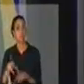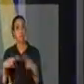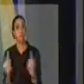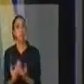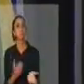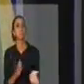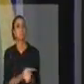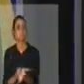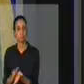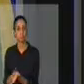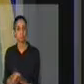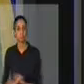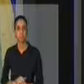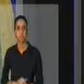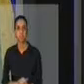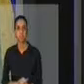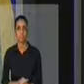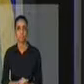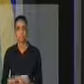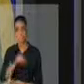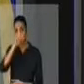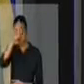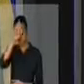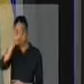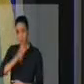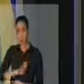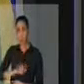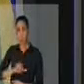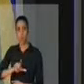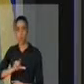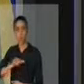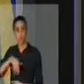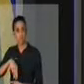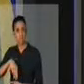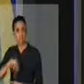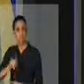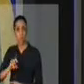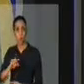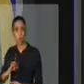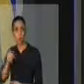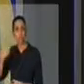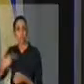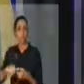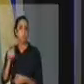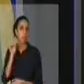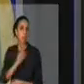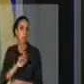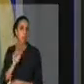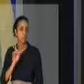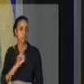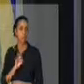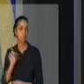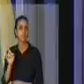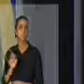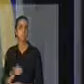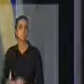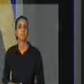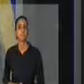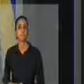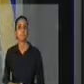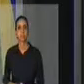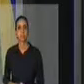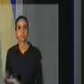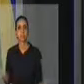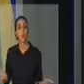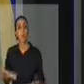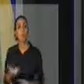sessão. O Hospital Hélio Angotti é o Hospital de Câncer do Triângulo Mineiro e atualmente a gente